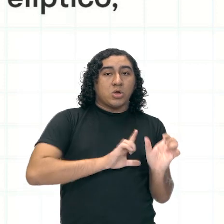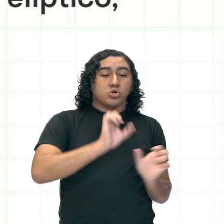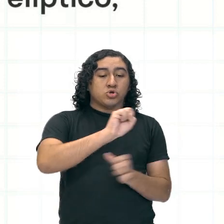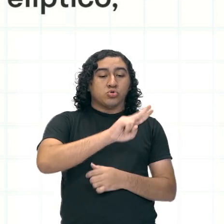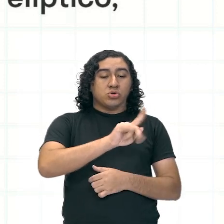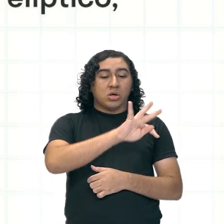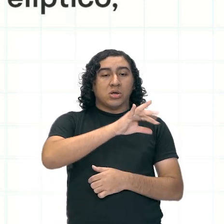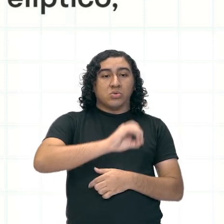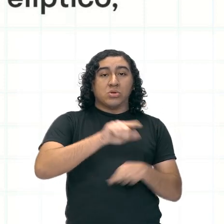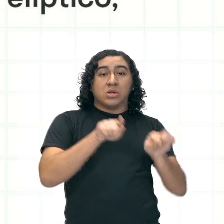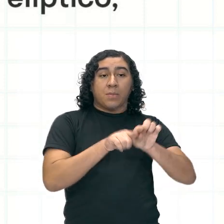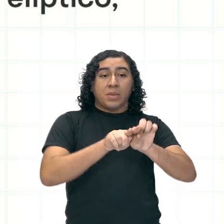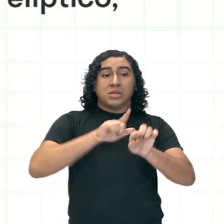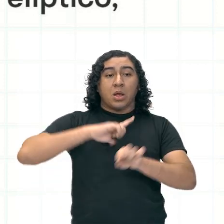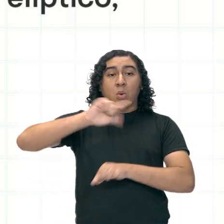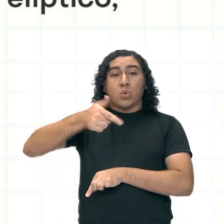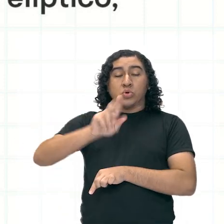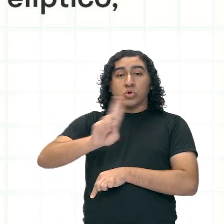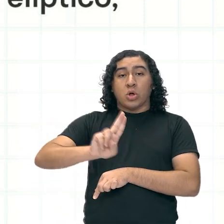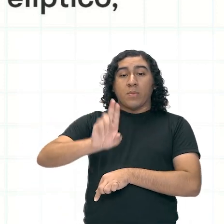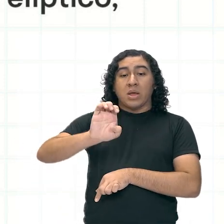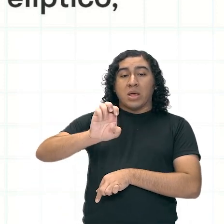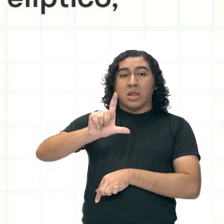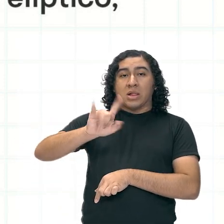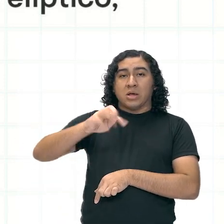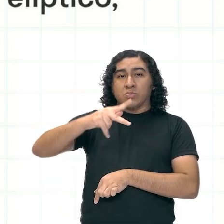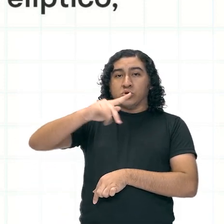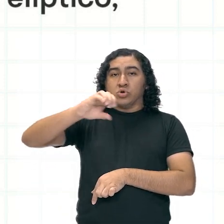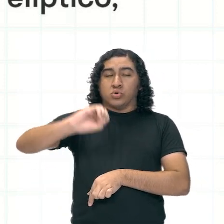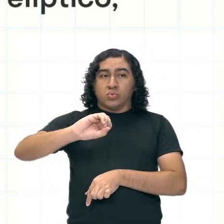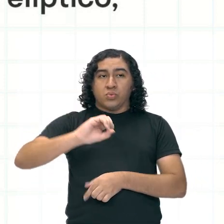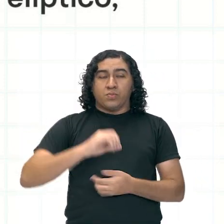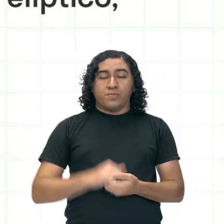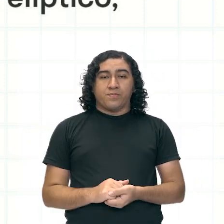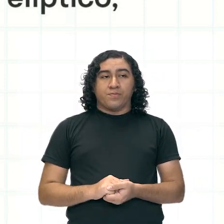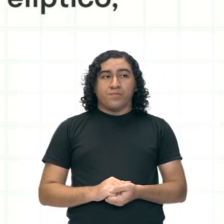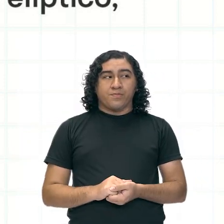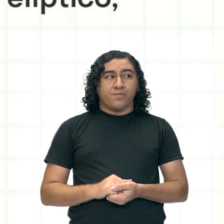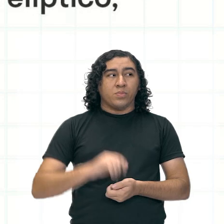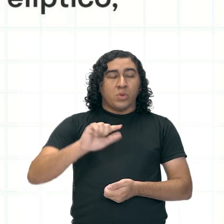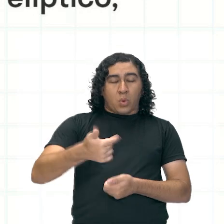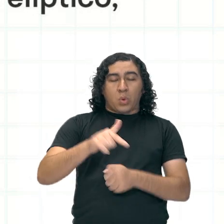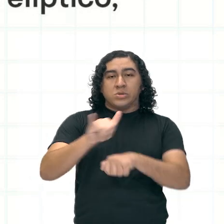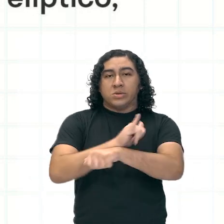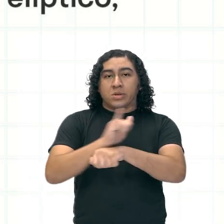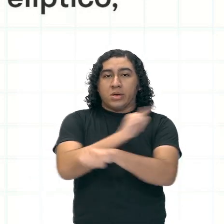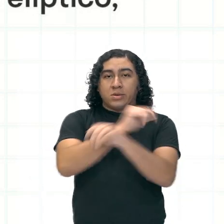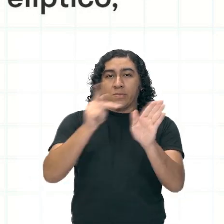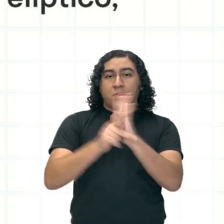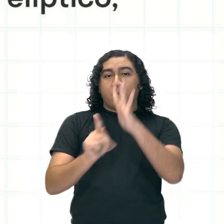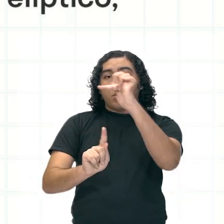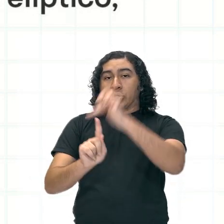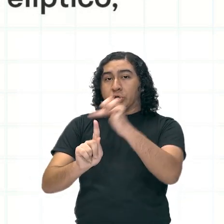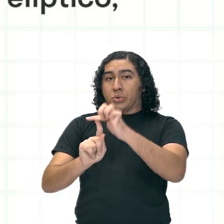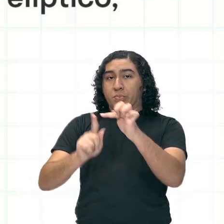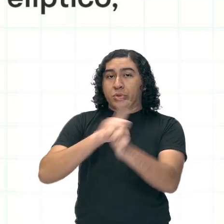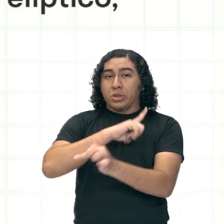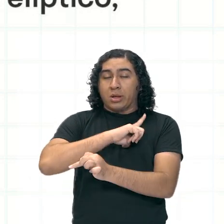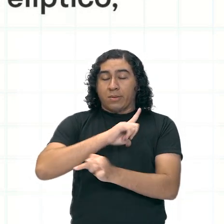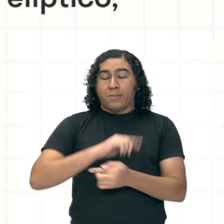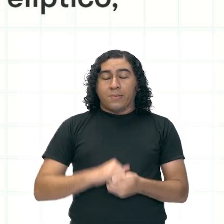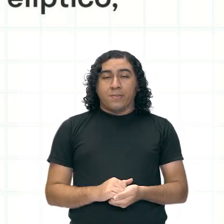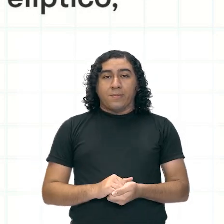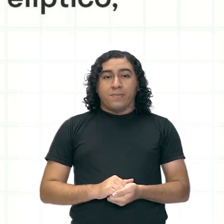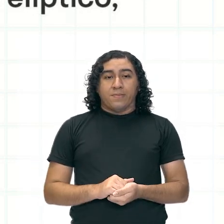também é chamado de elíptico, certo? Implícito ou subtendido. São outras formas de classificar, ou seja, de chamar